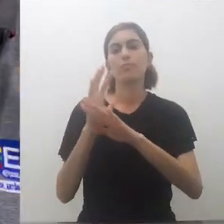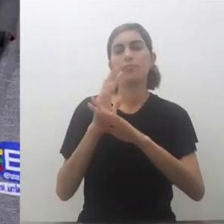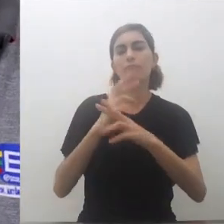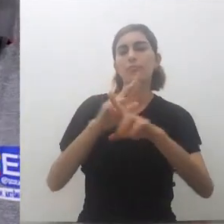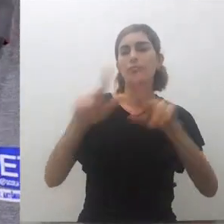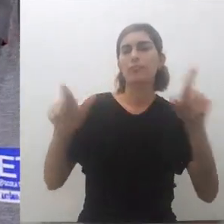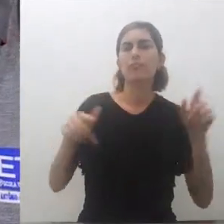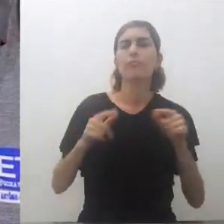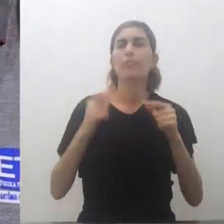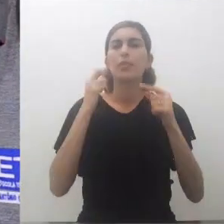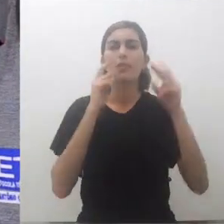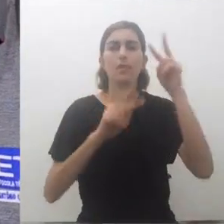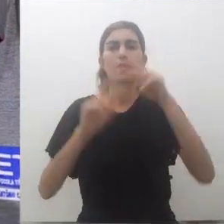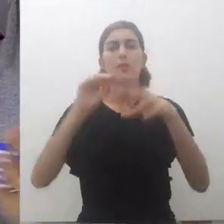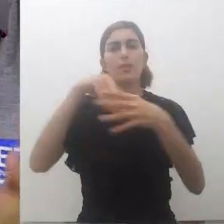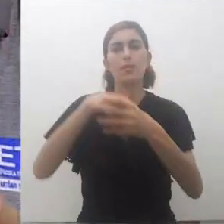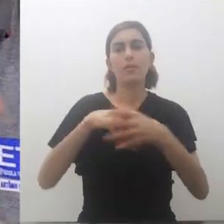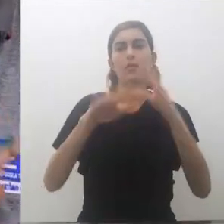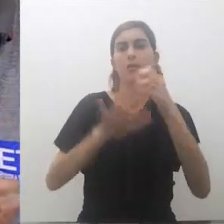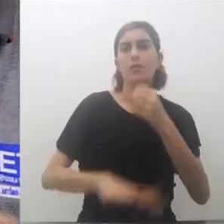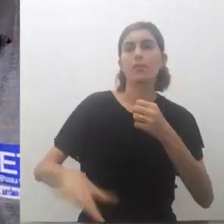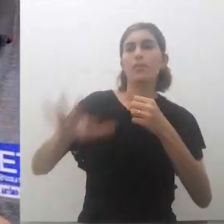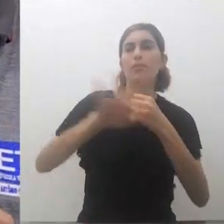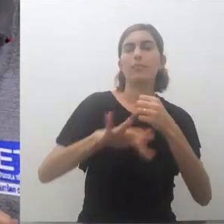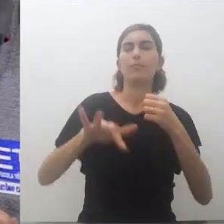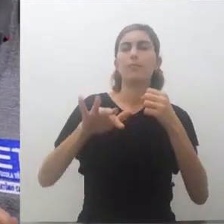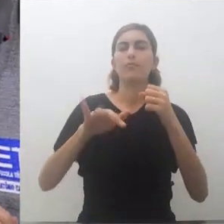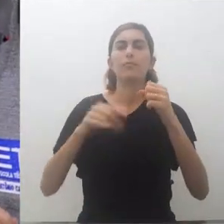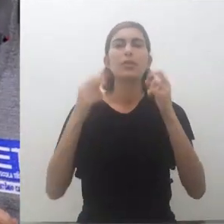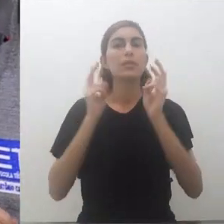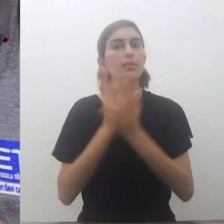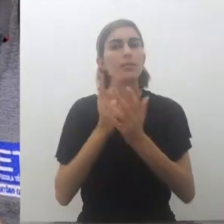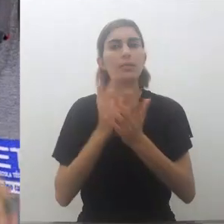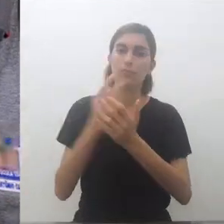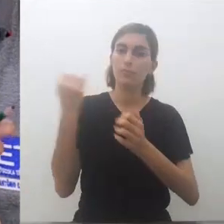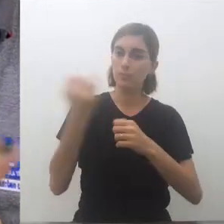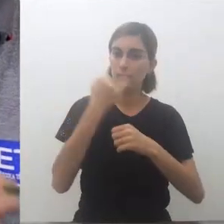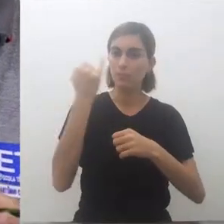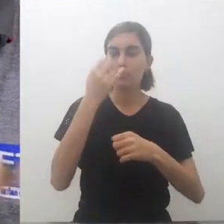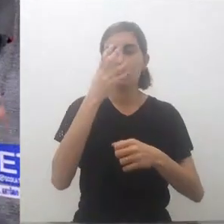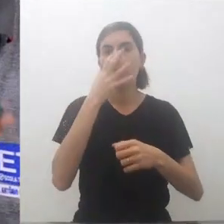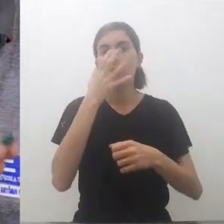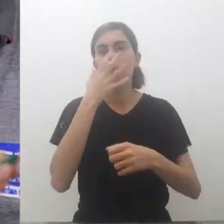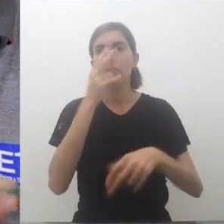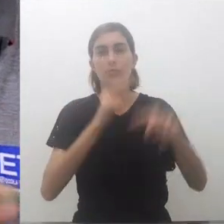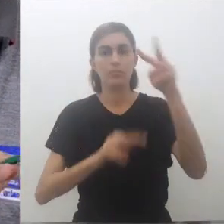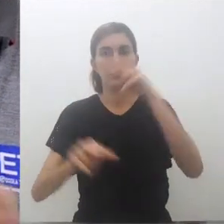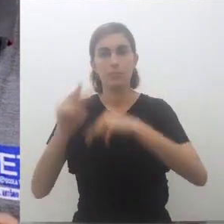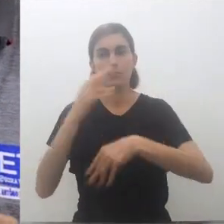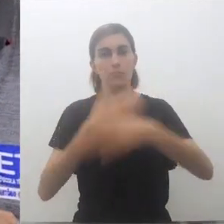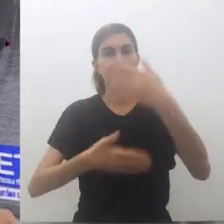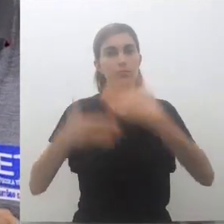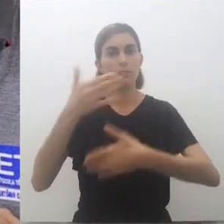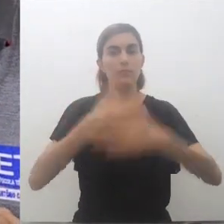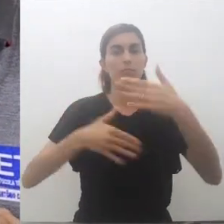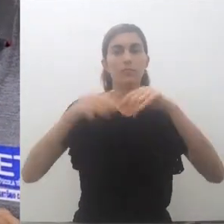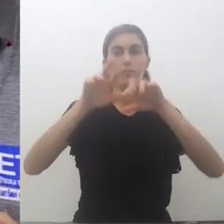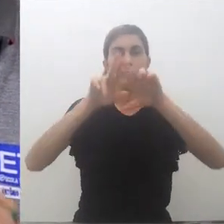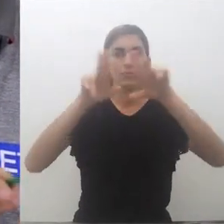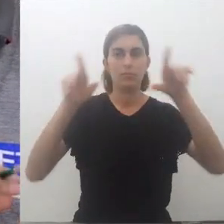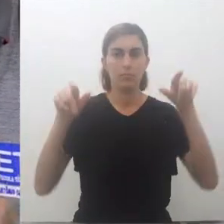Dependendo do ambiente que você irá compor, é sempre importante observar a relação que os elementos têm entre